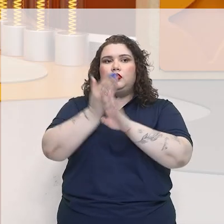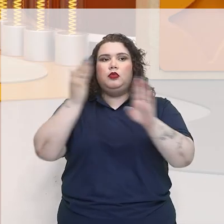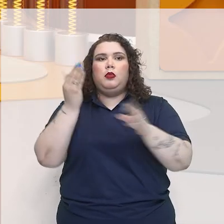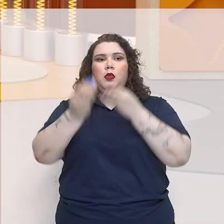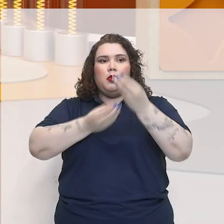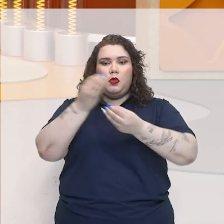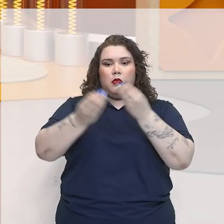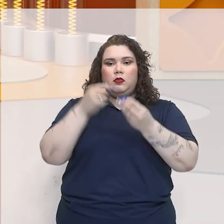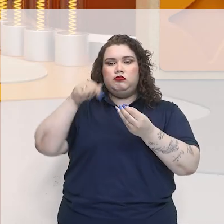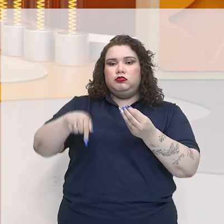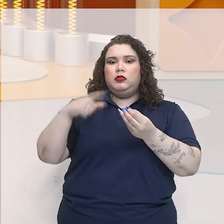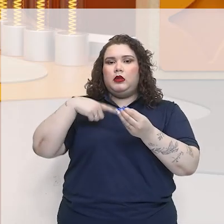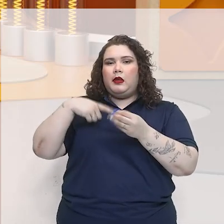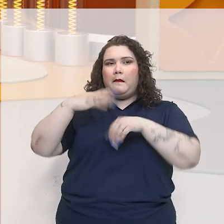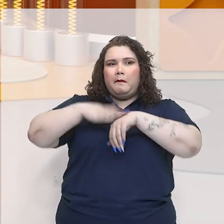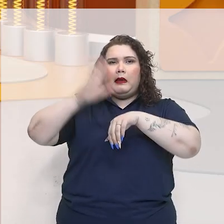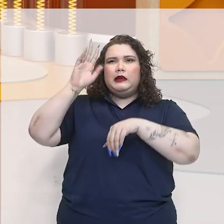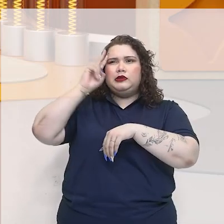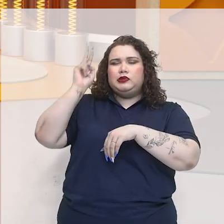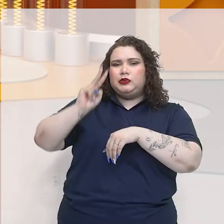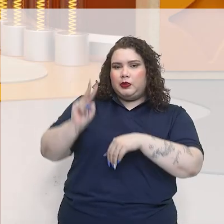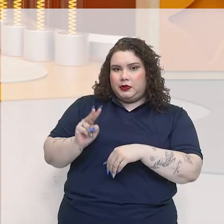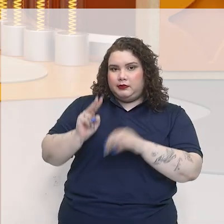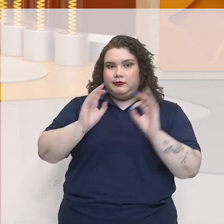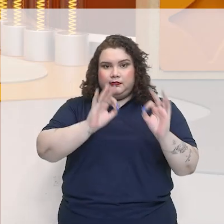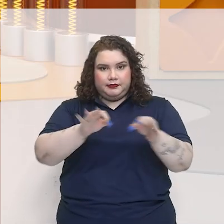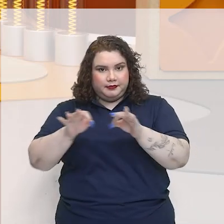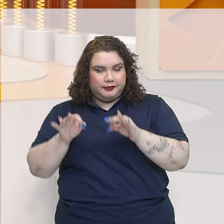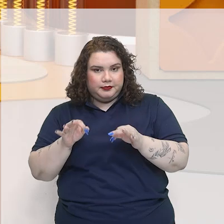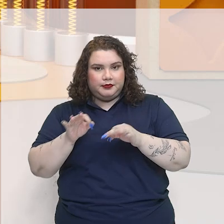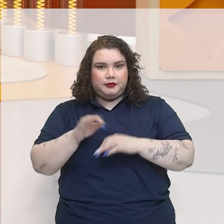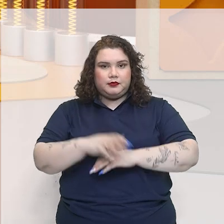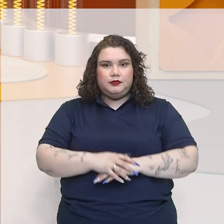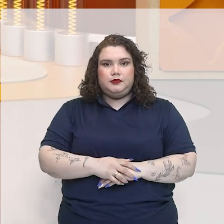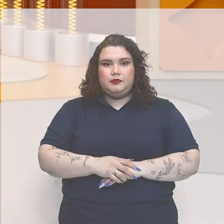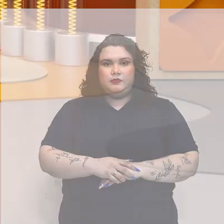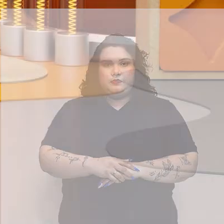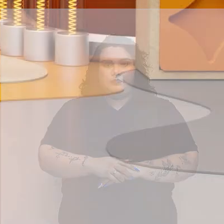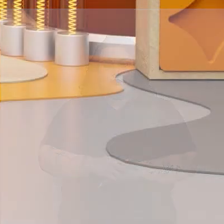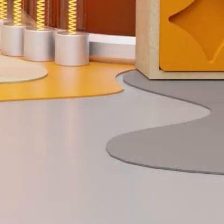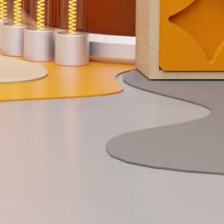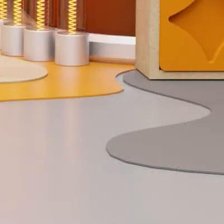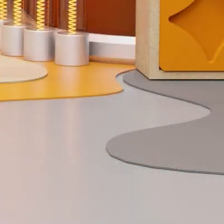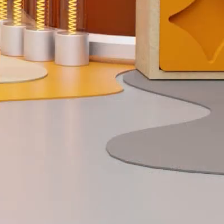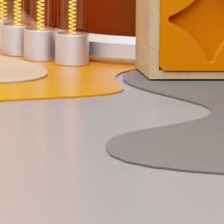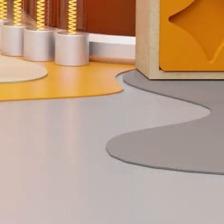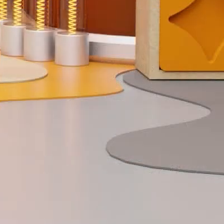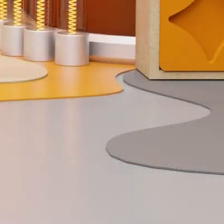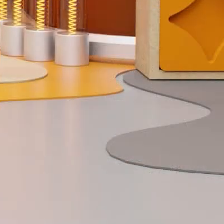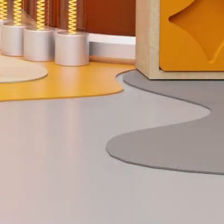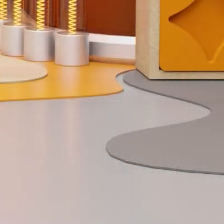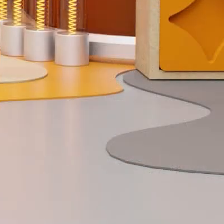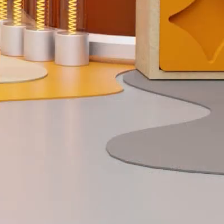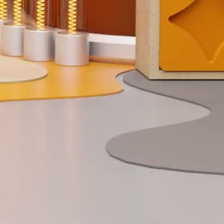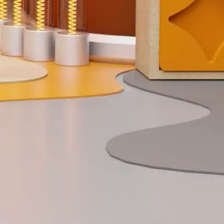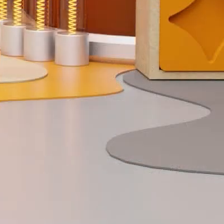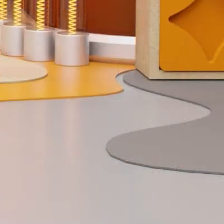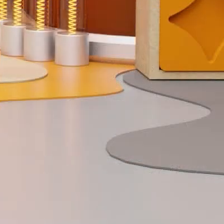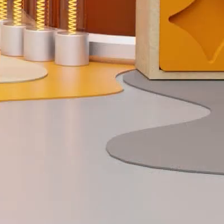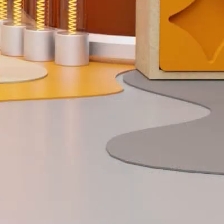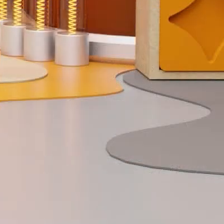encontrar, então, o fóssil mais antigo. Como que, da onde que nós partimos, né, da onde que nós derivamos. Então, olha só,